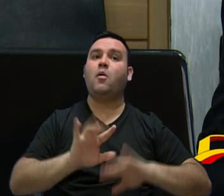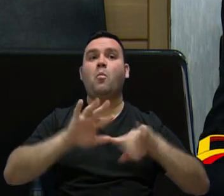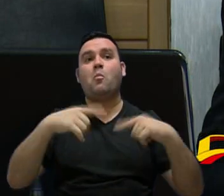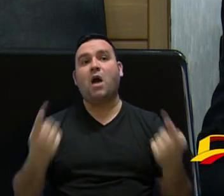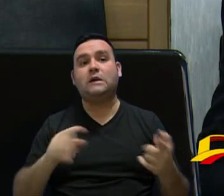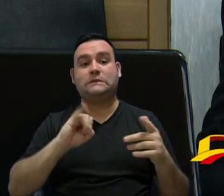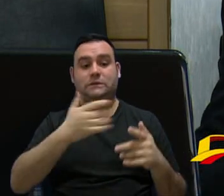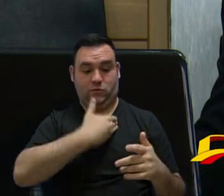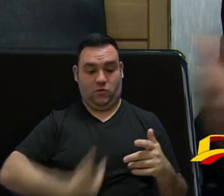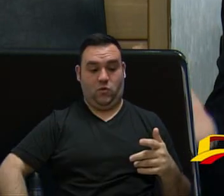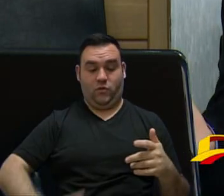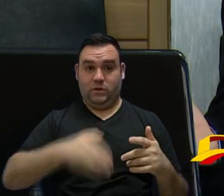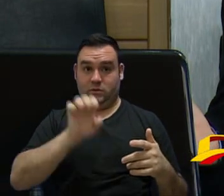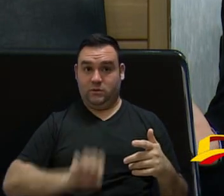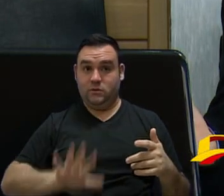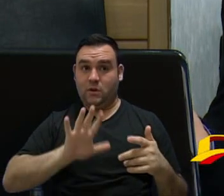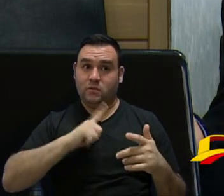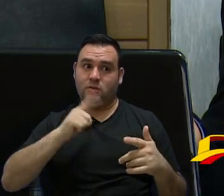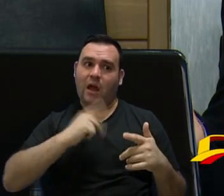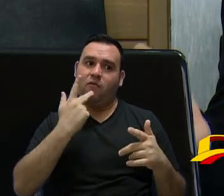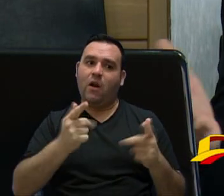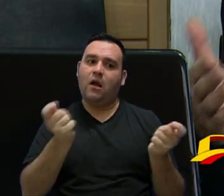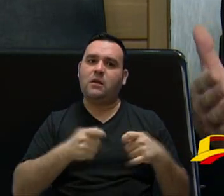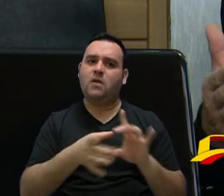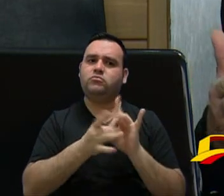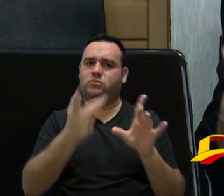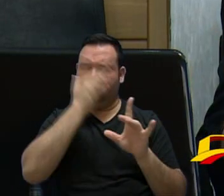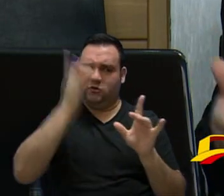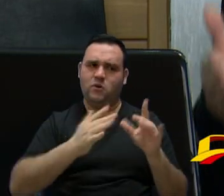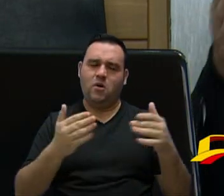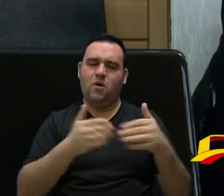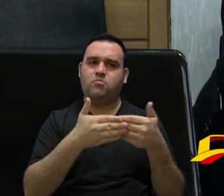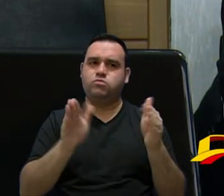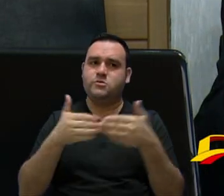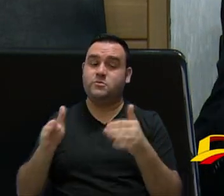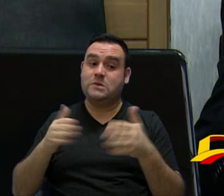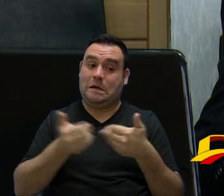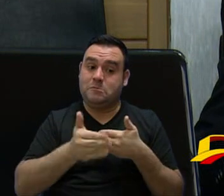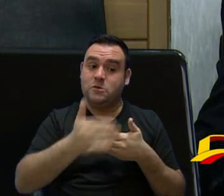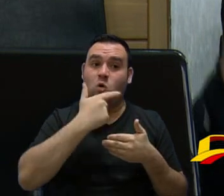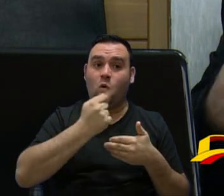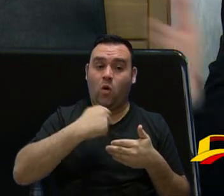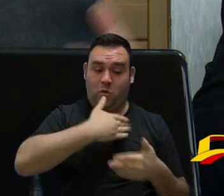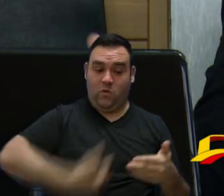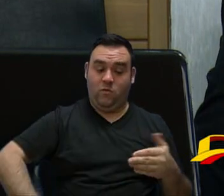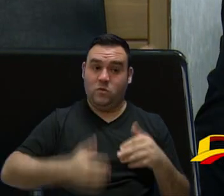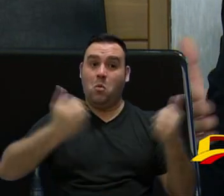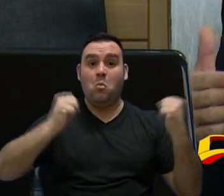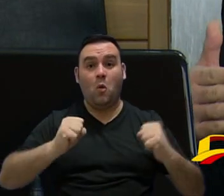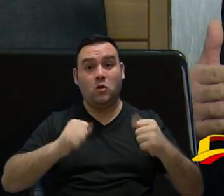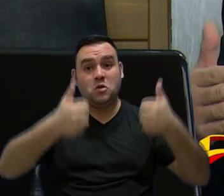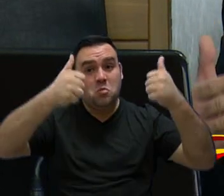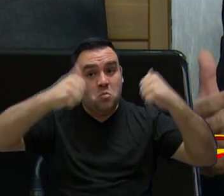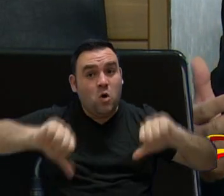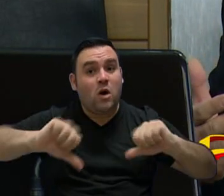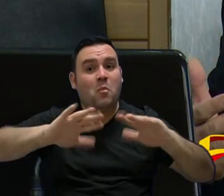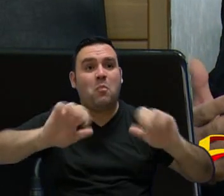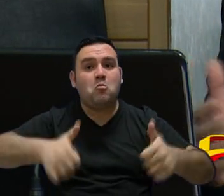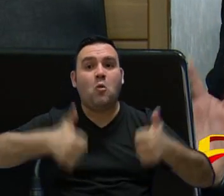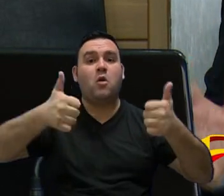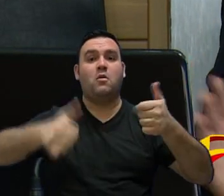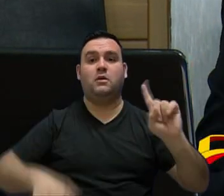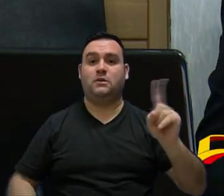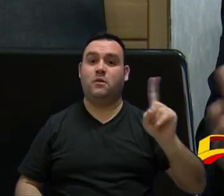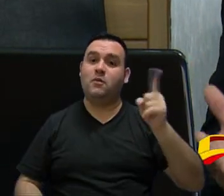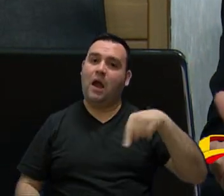agora se o governador estado ele flexibiliza o município ele pode a partir do que o governador permitiu piorar mas não pode